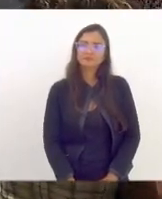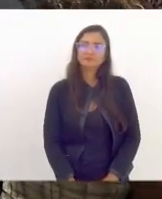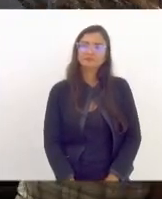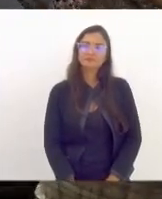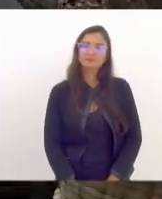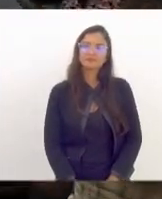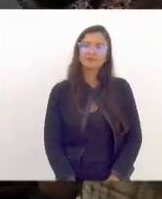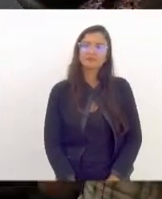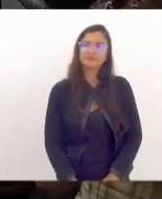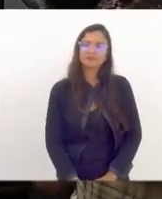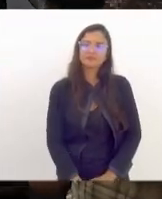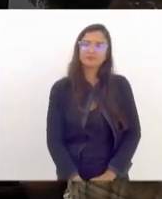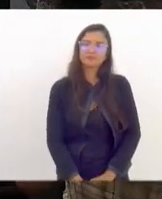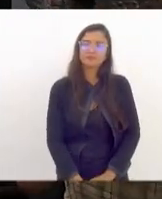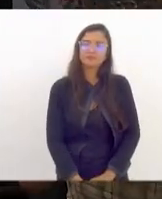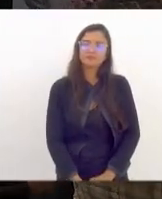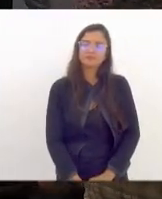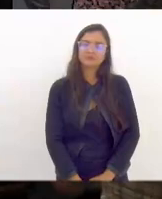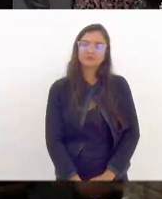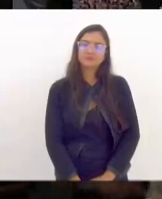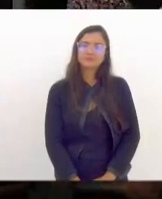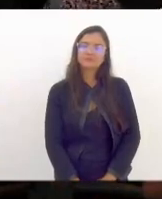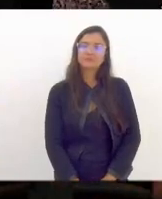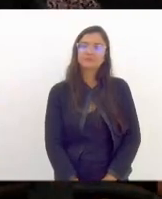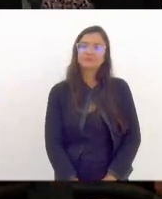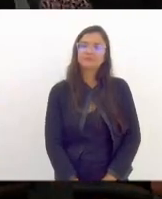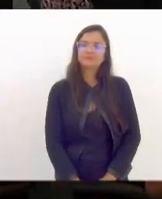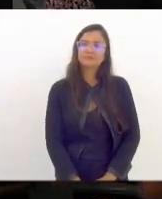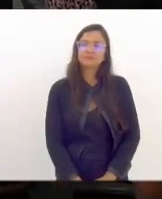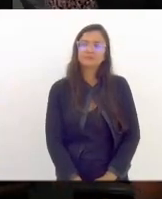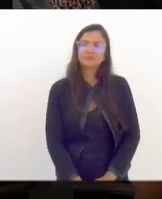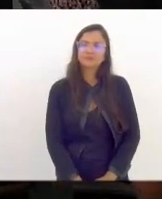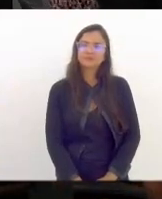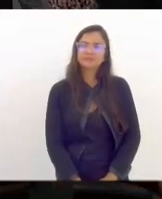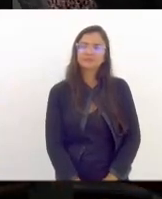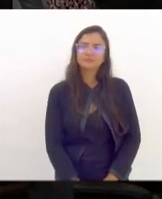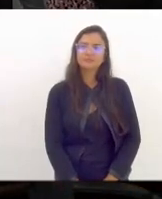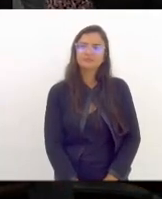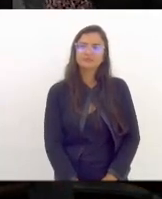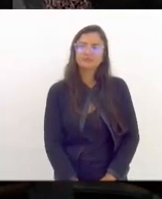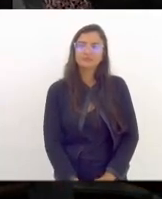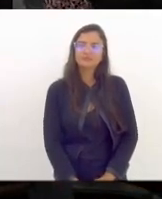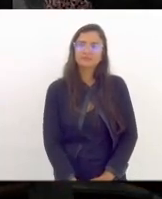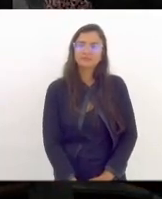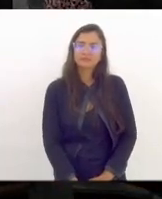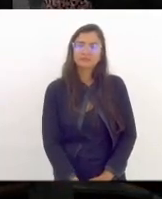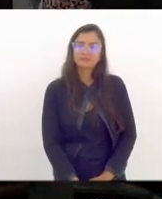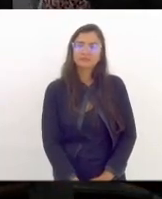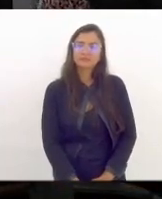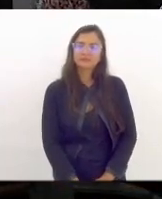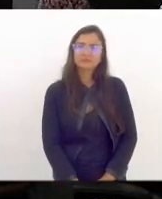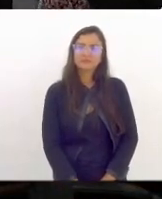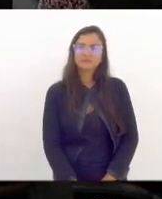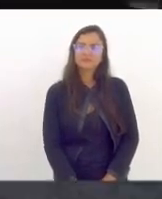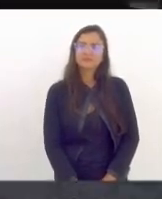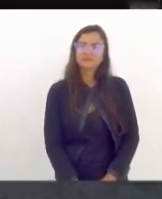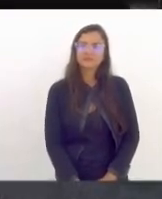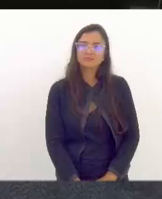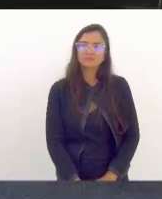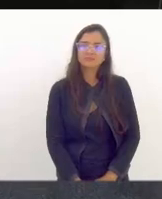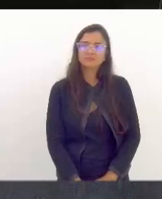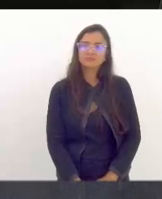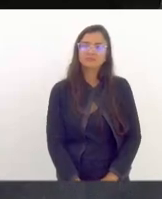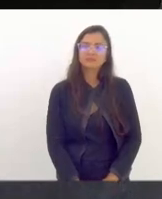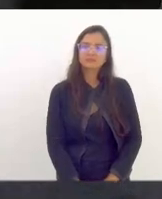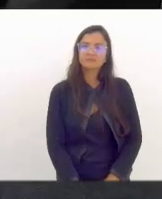o José Voltou não é nasceu uma figura pública Então olha só